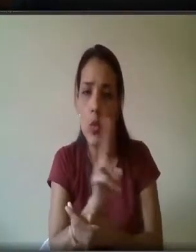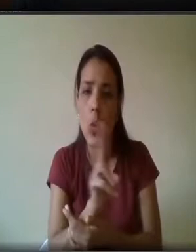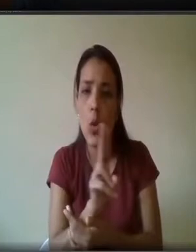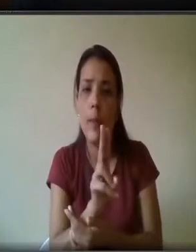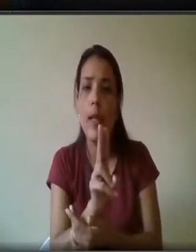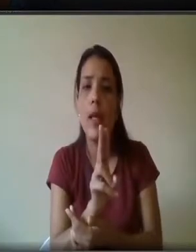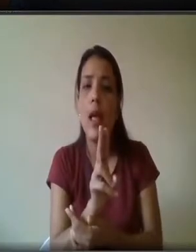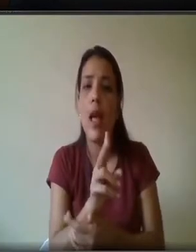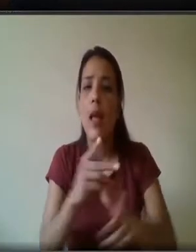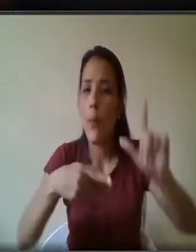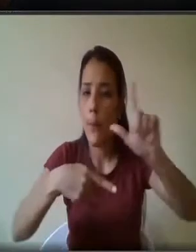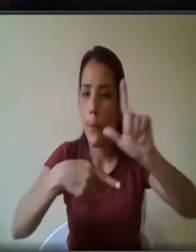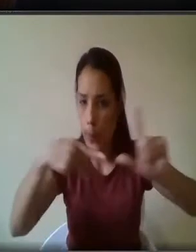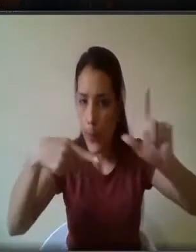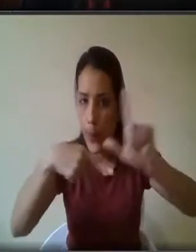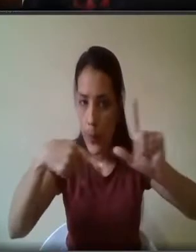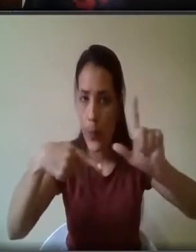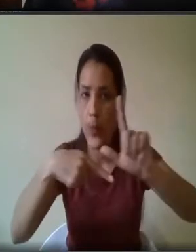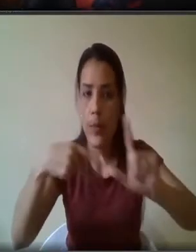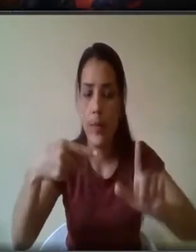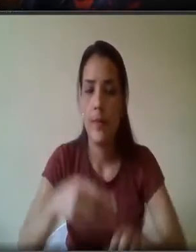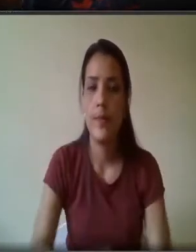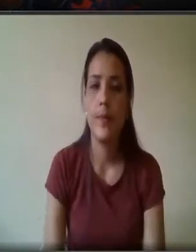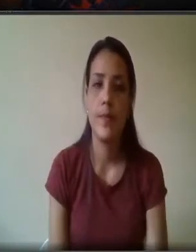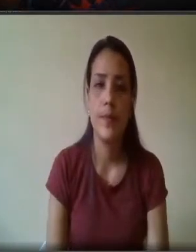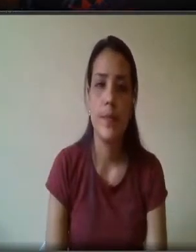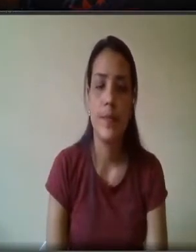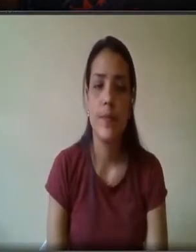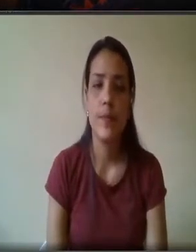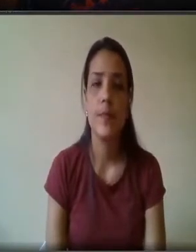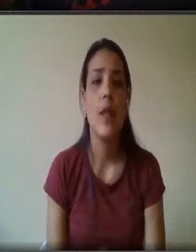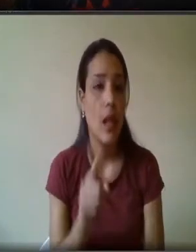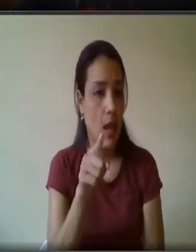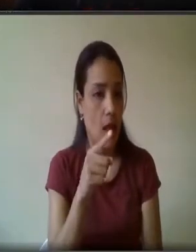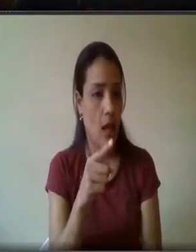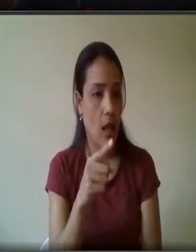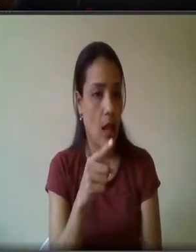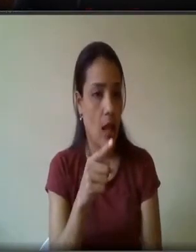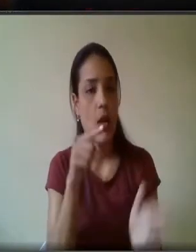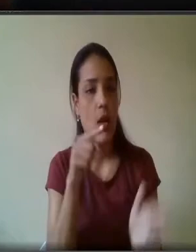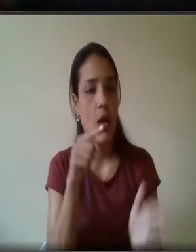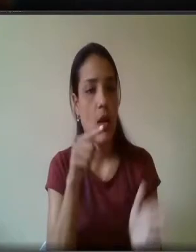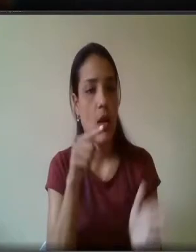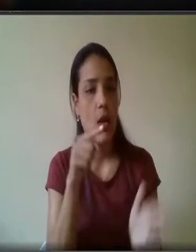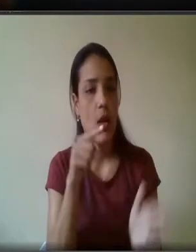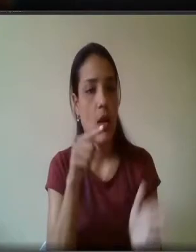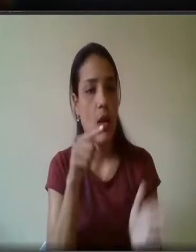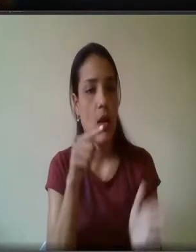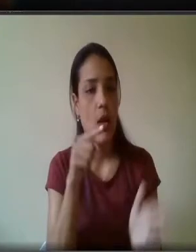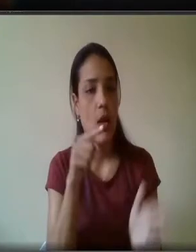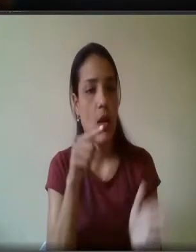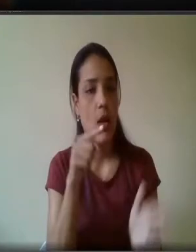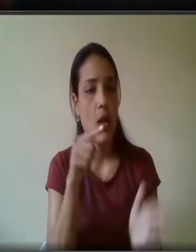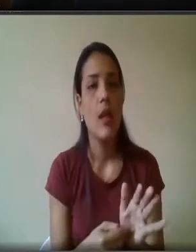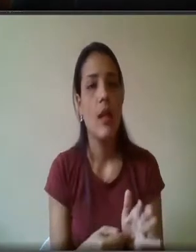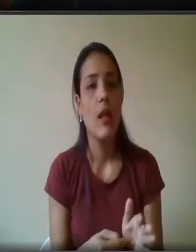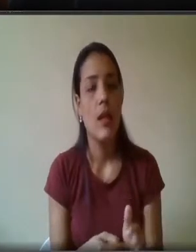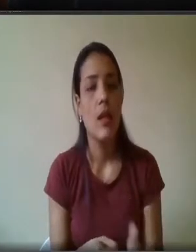são alguns dobramentos modernos pelo mundo. E aí aqui eu coloquei só para que a gente tivesse